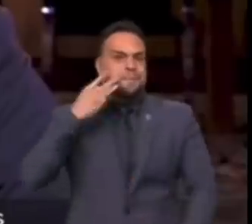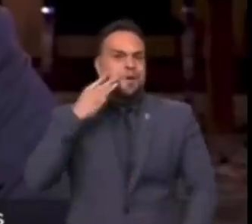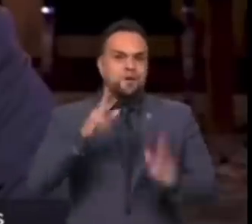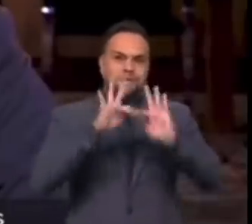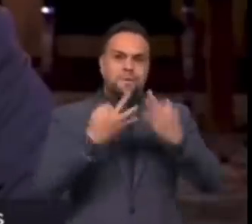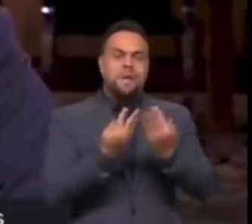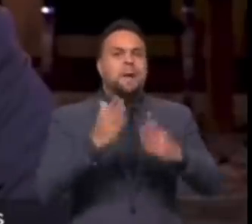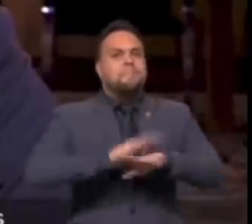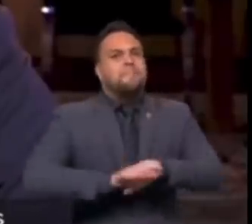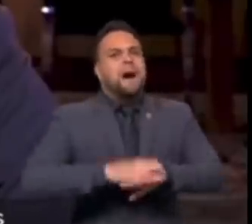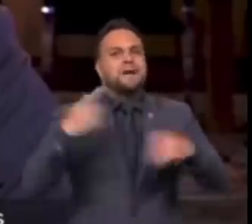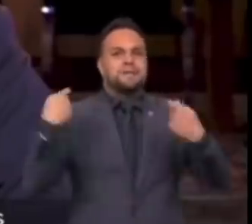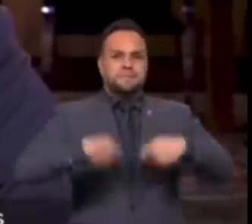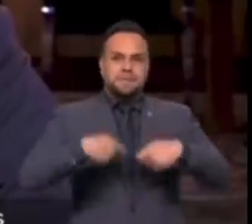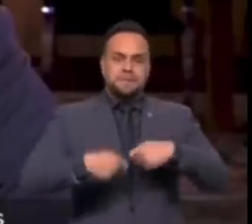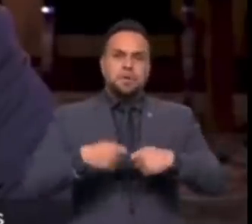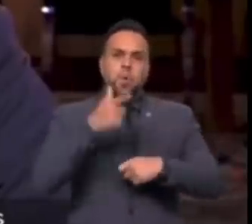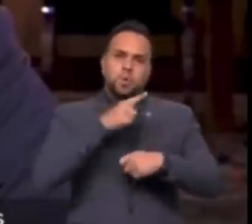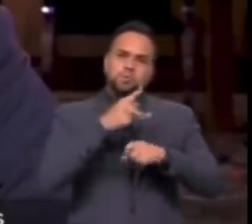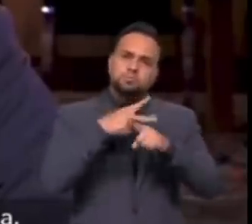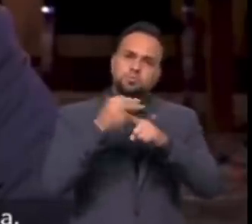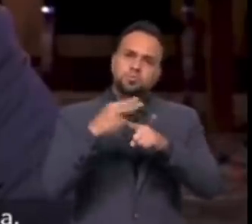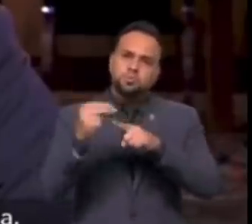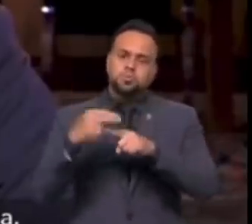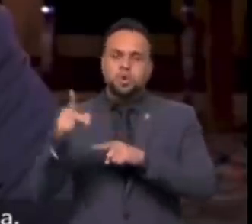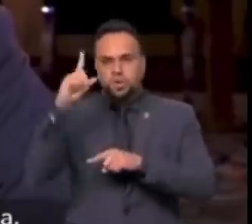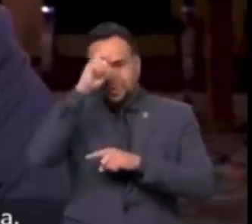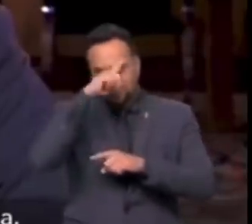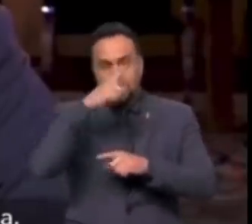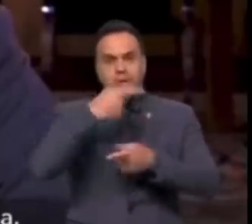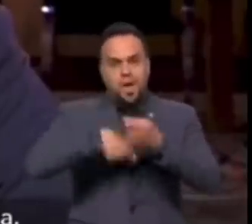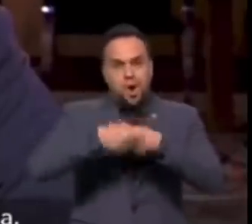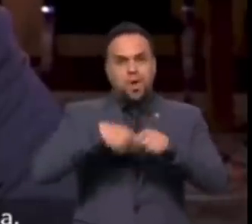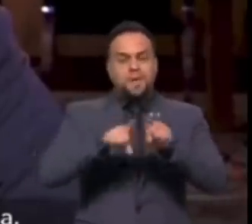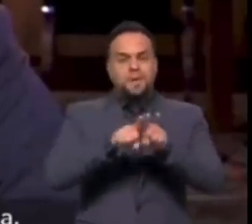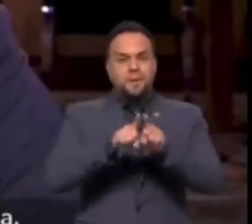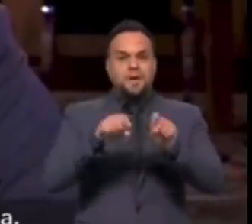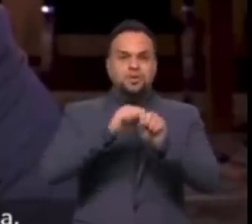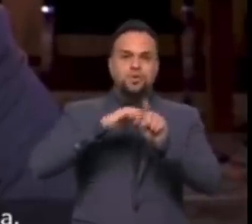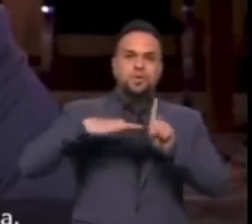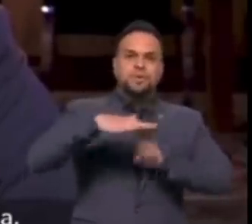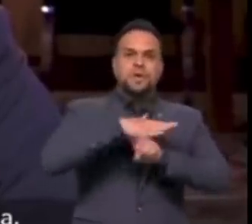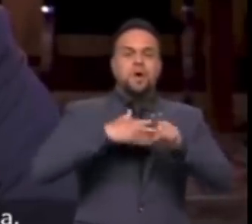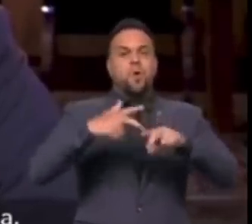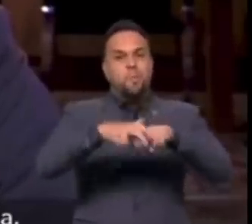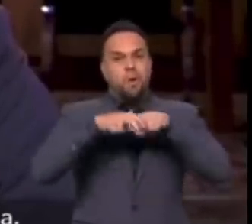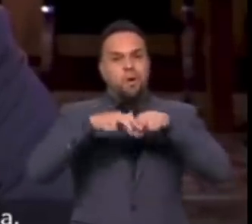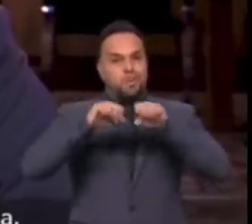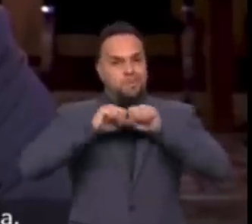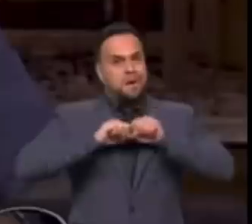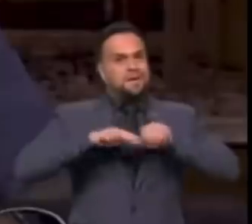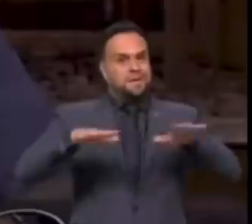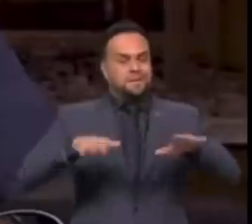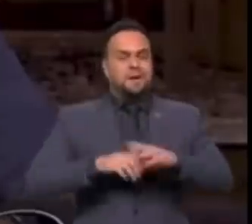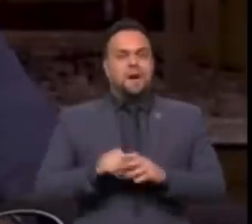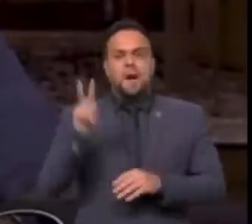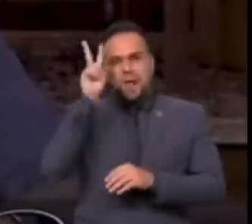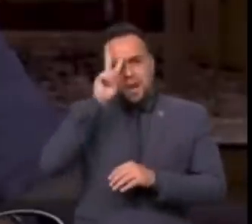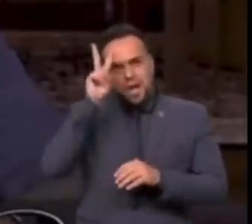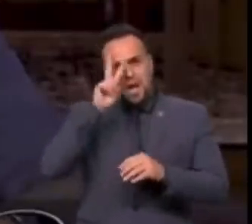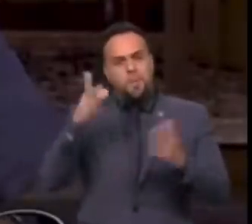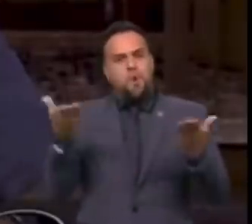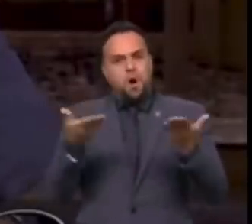famílias mais necessitadas a superar suas dificuldades econômicas e sociais agravados pela pandemia